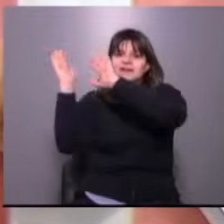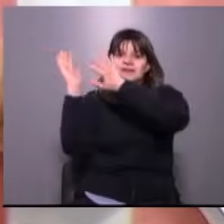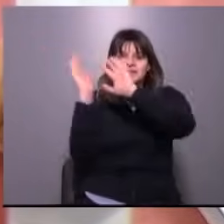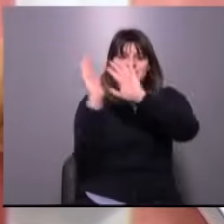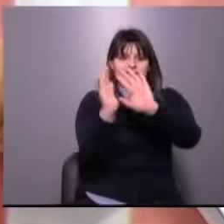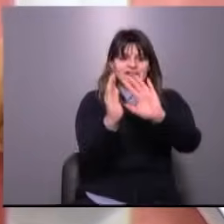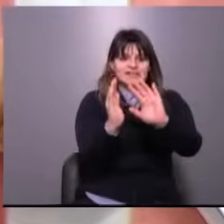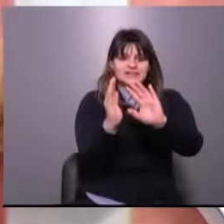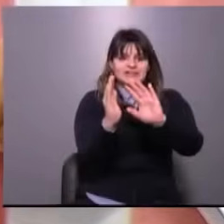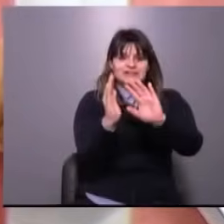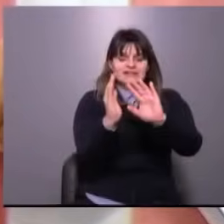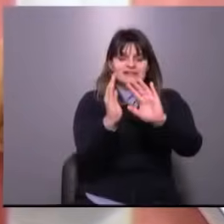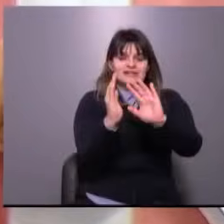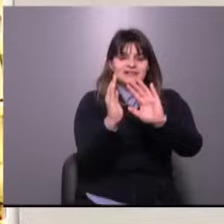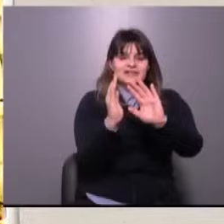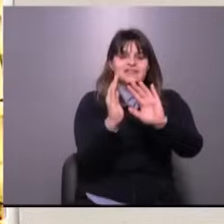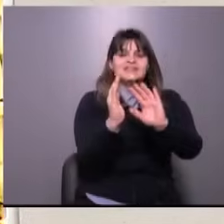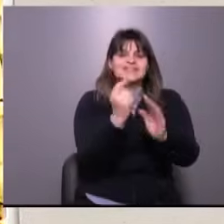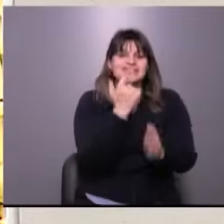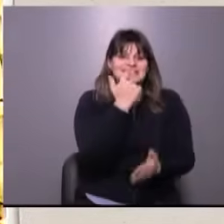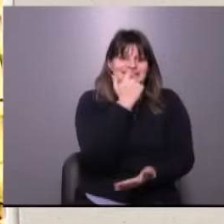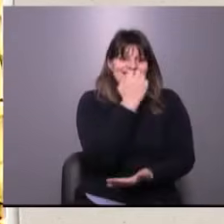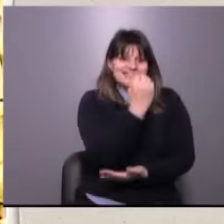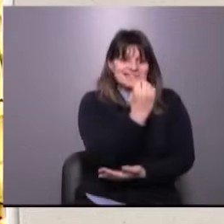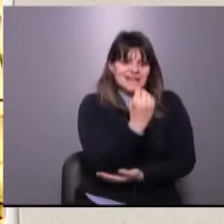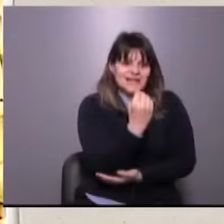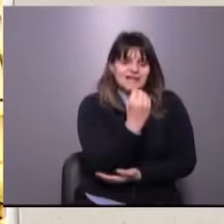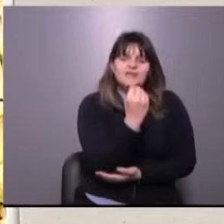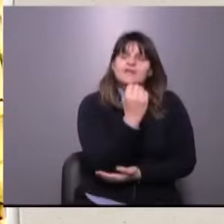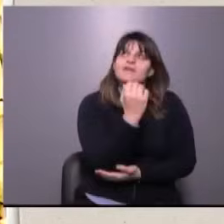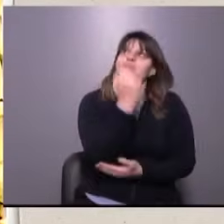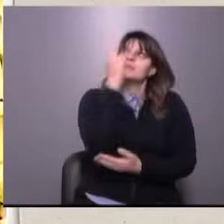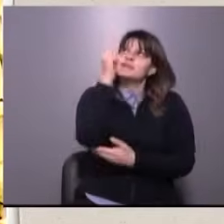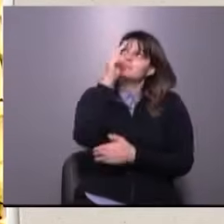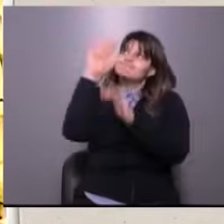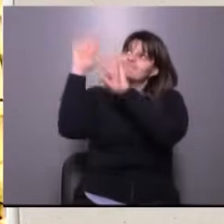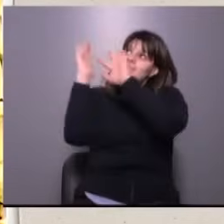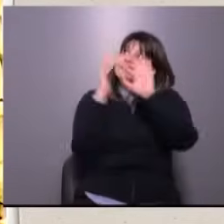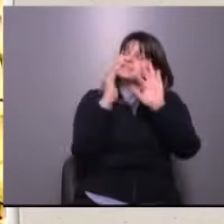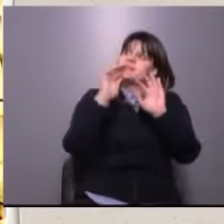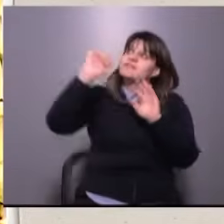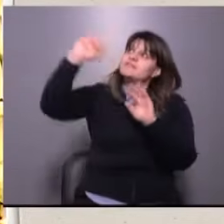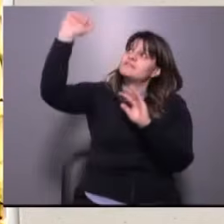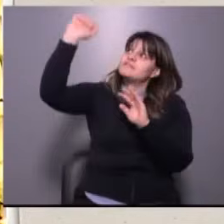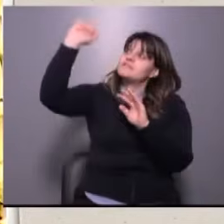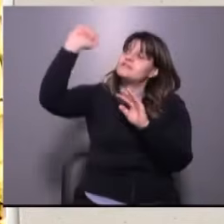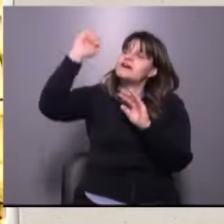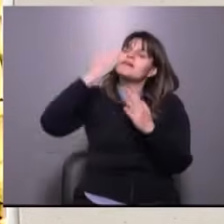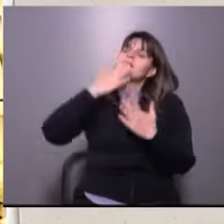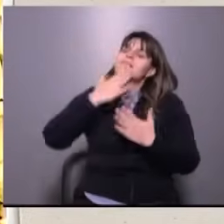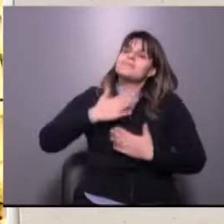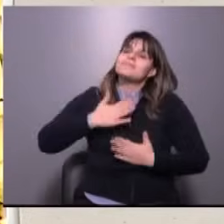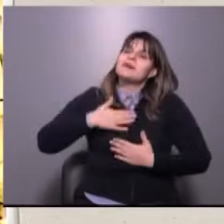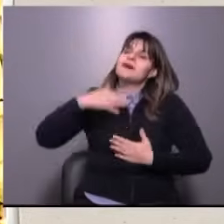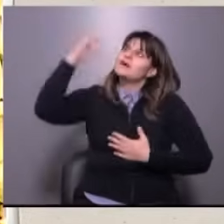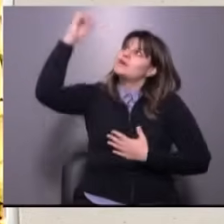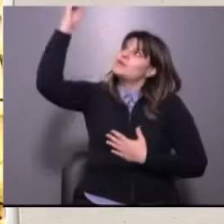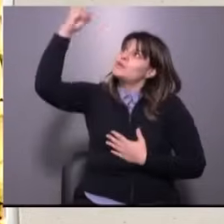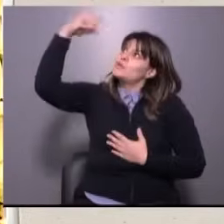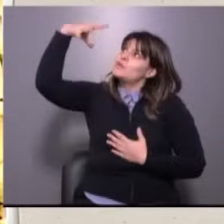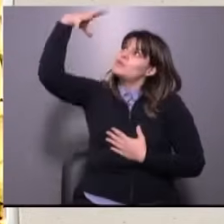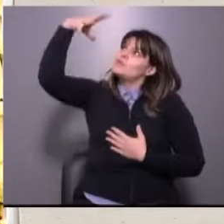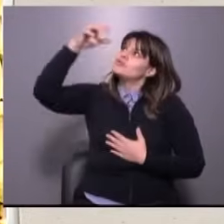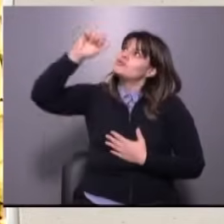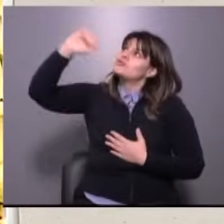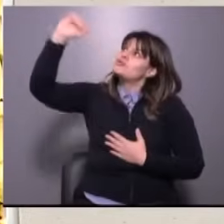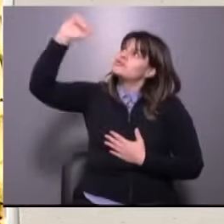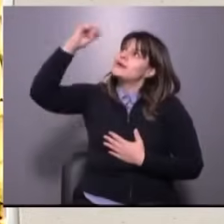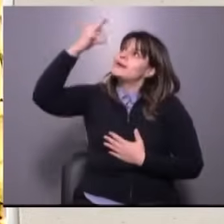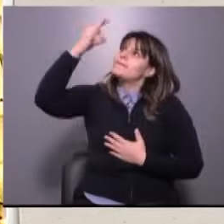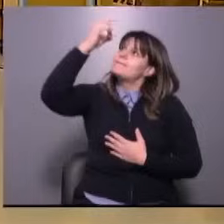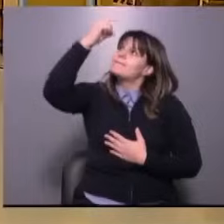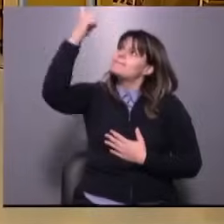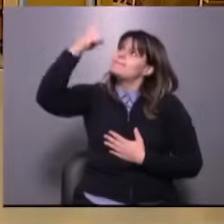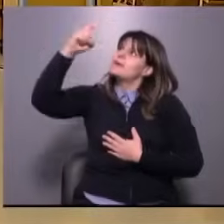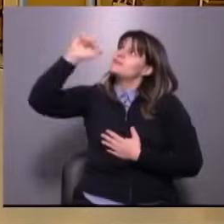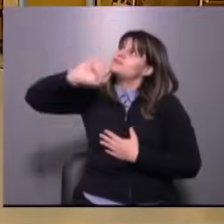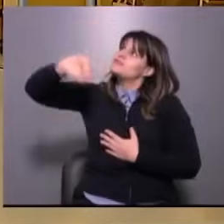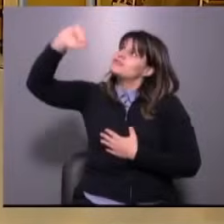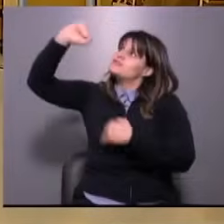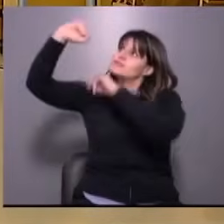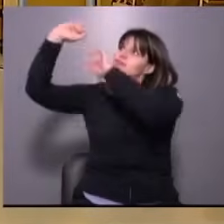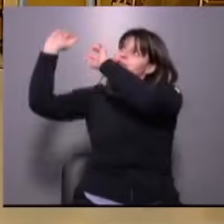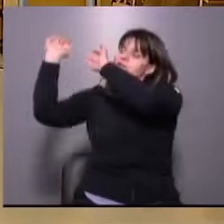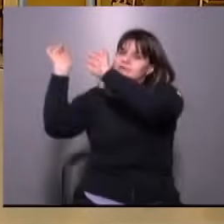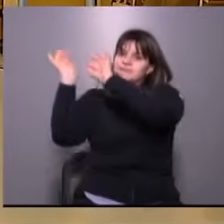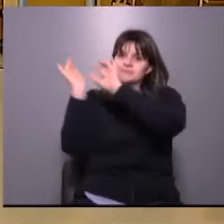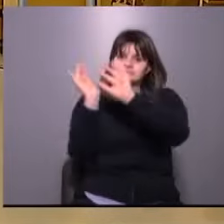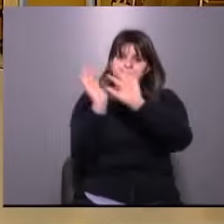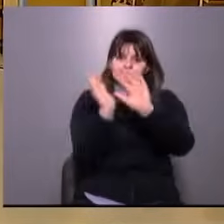Derramai sobre nós e sobre estas imagens a vossa bênção e enchei-nos com a vossa luz e a vossa